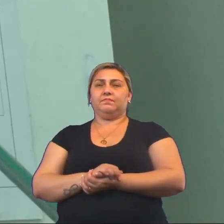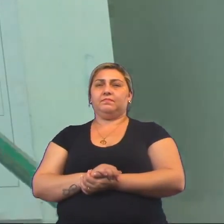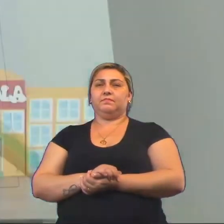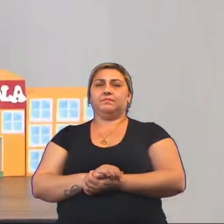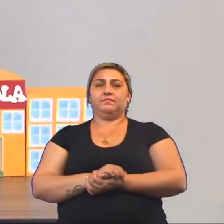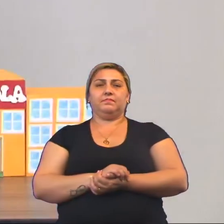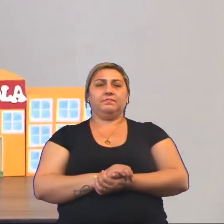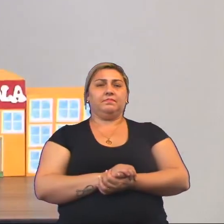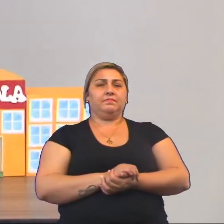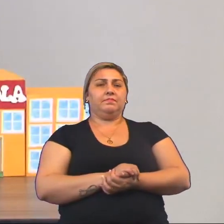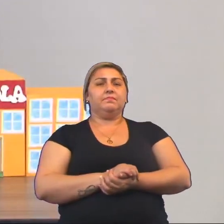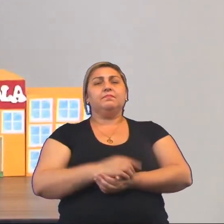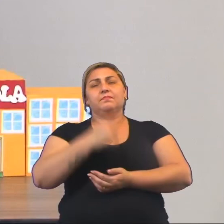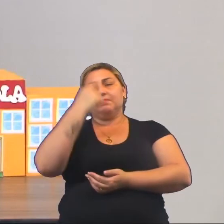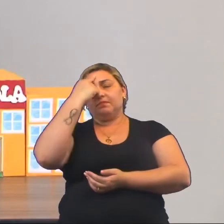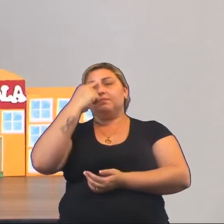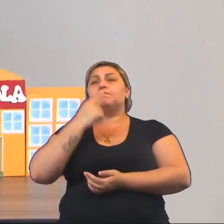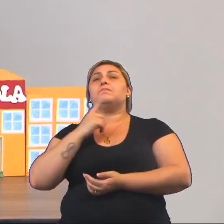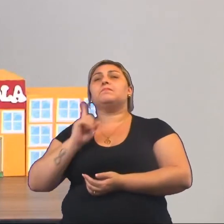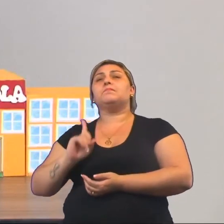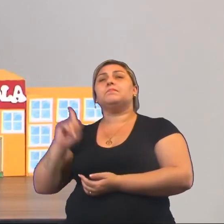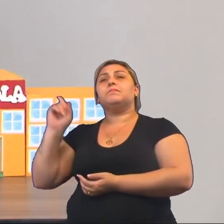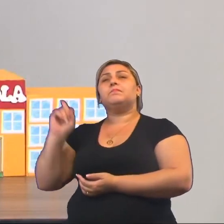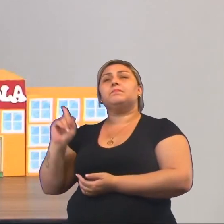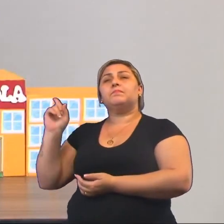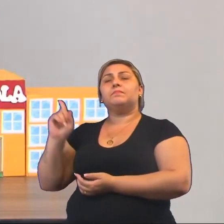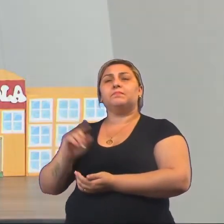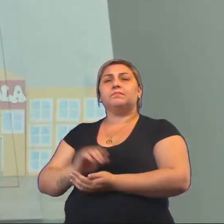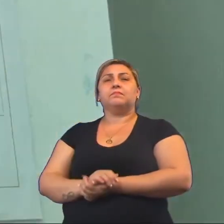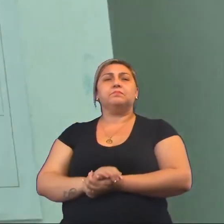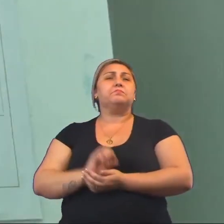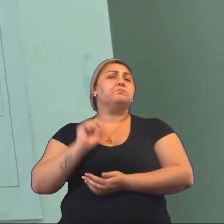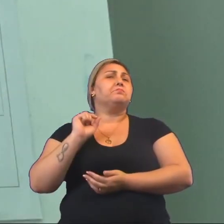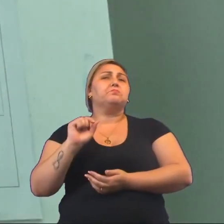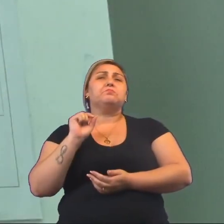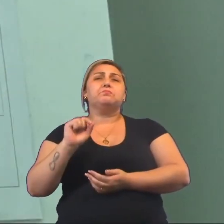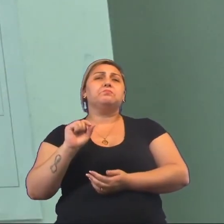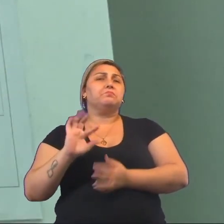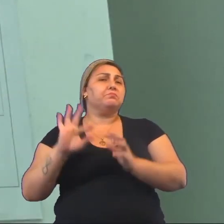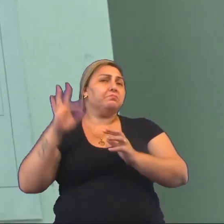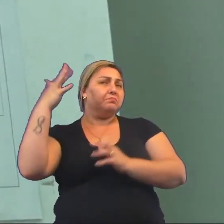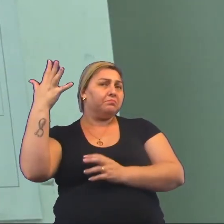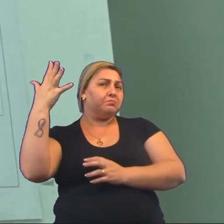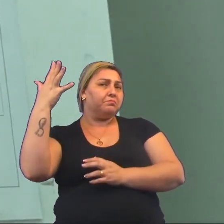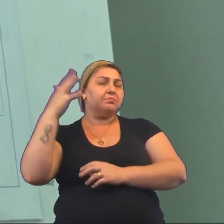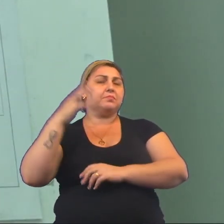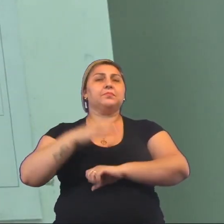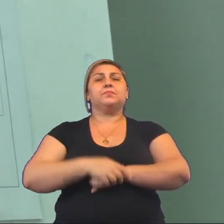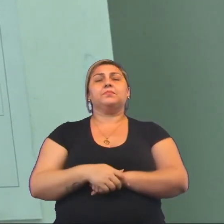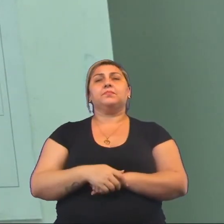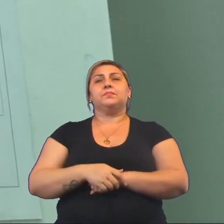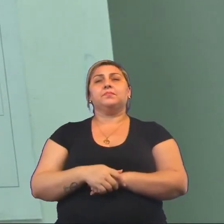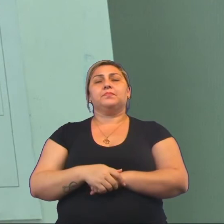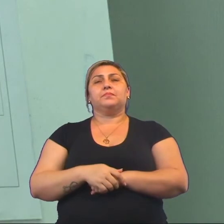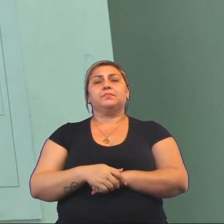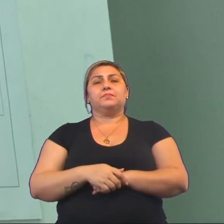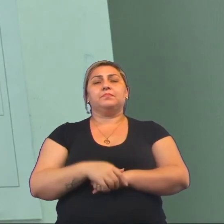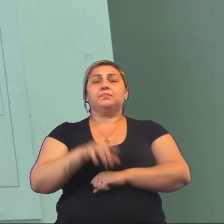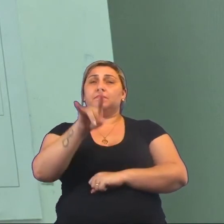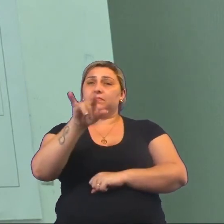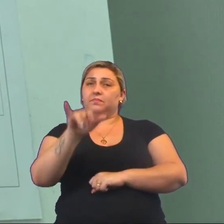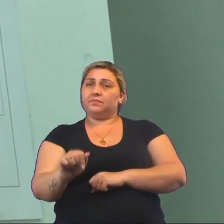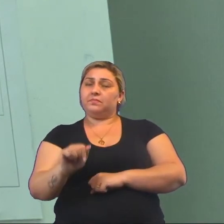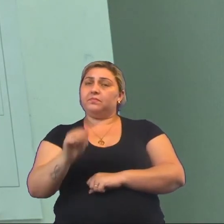crianças. E esta imagem aqui? O que está sendo comemorado aqui nesta imagem? O